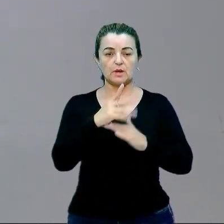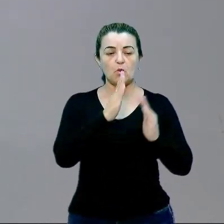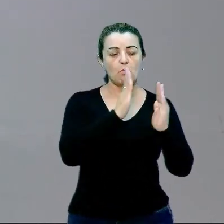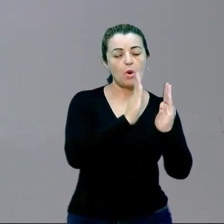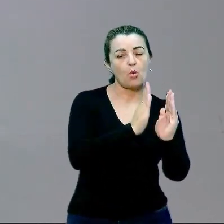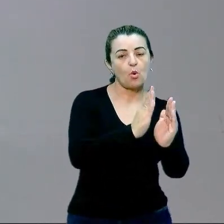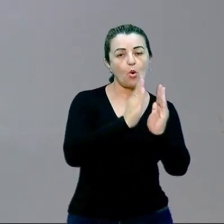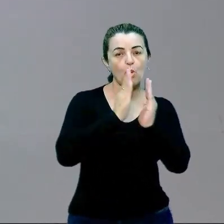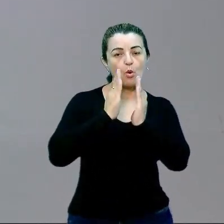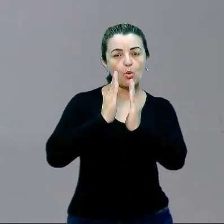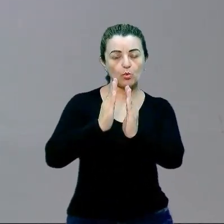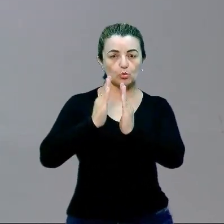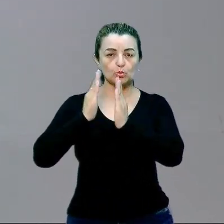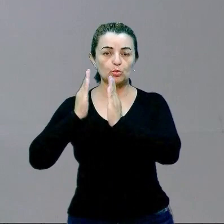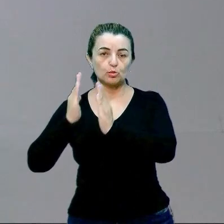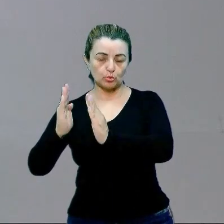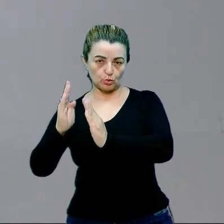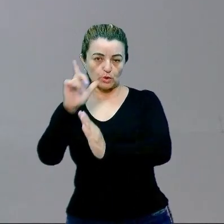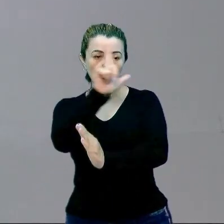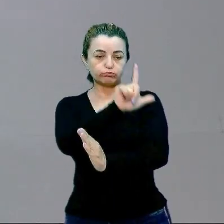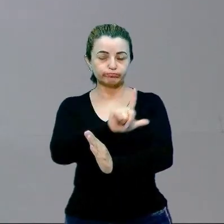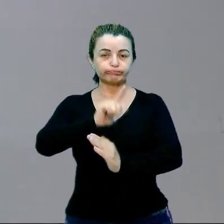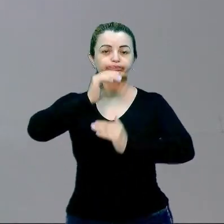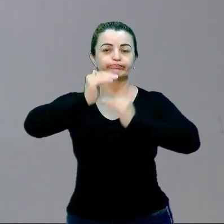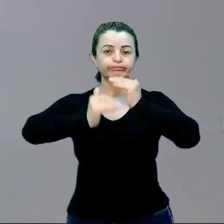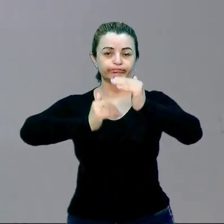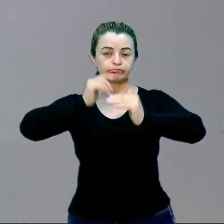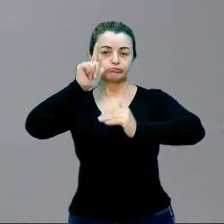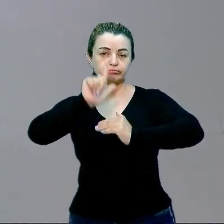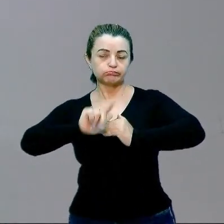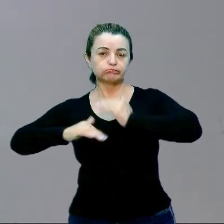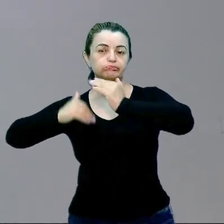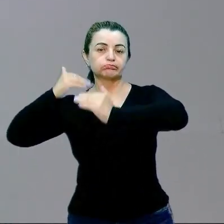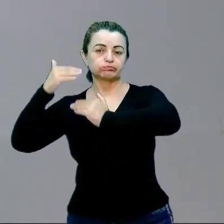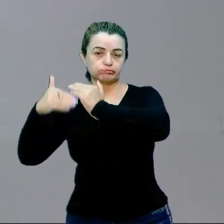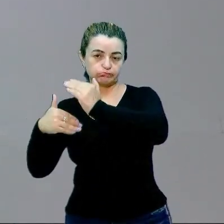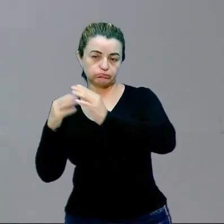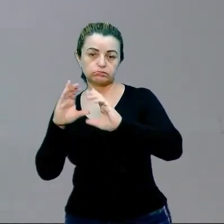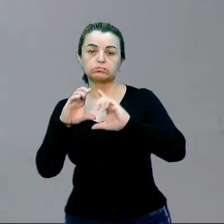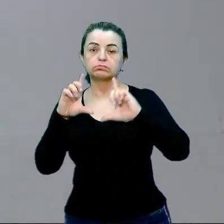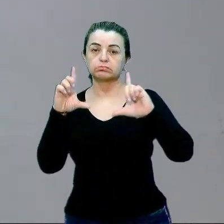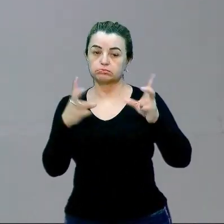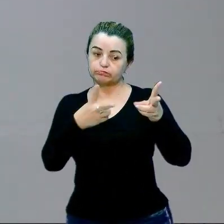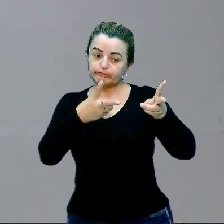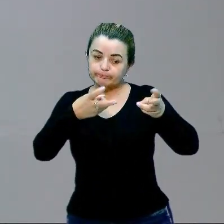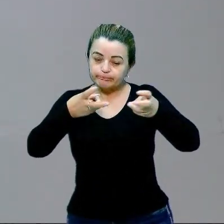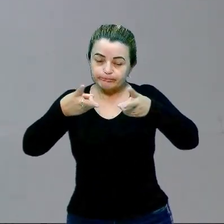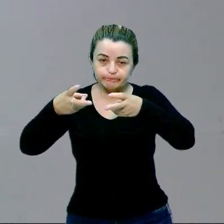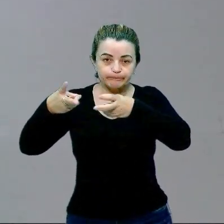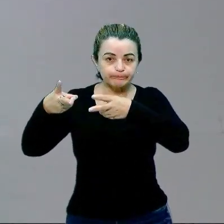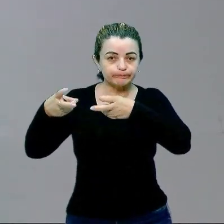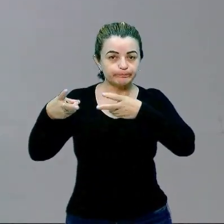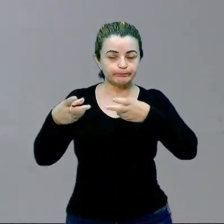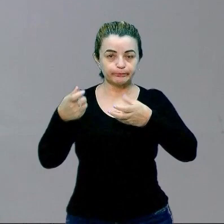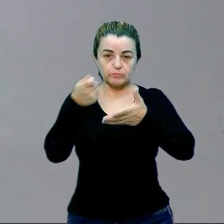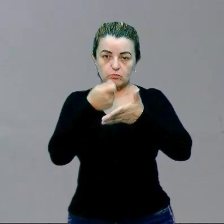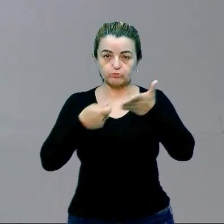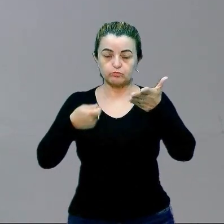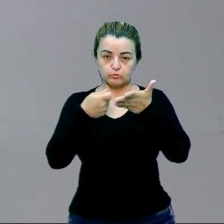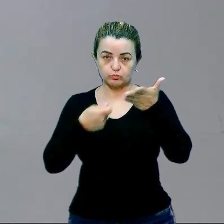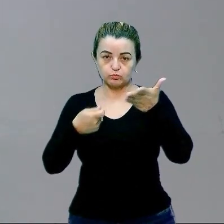ordem cronológica em que essas literaturas se desenvolvem. Obviamente que a gente vai perceber que alguns escritores,